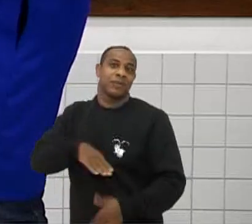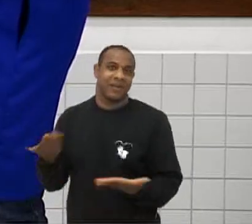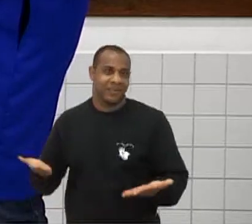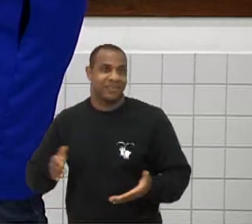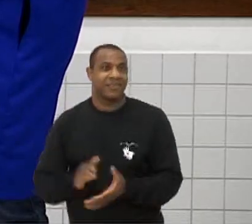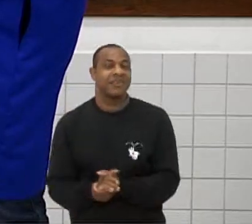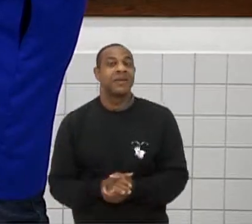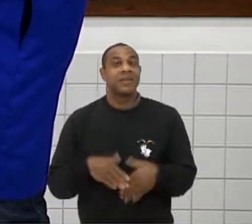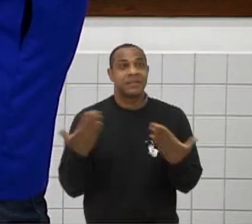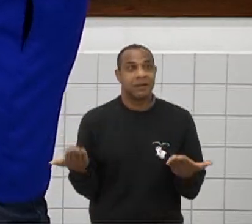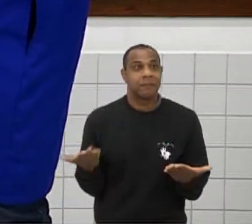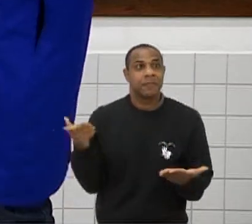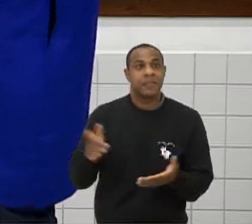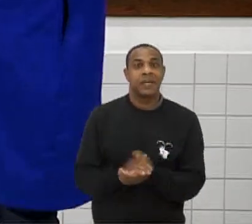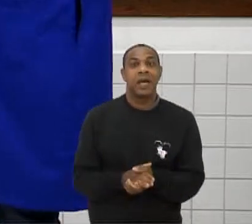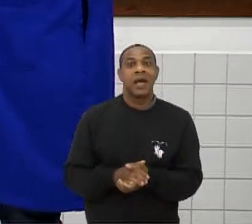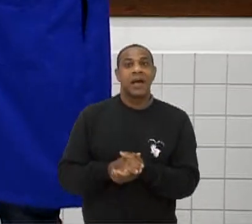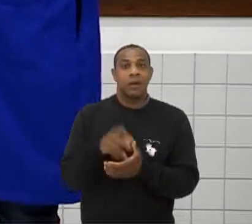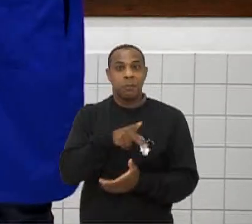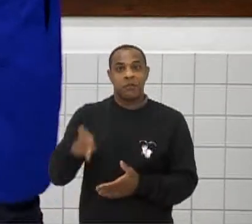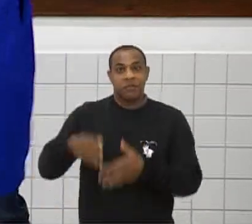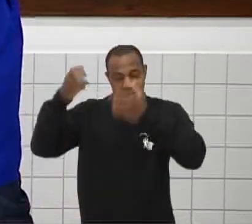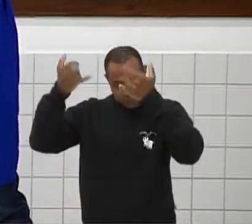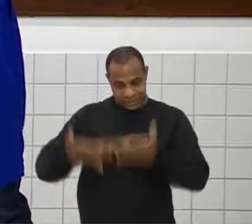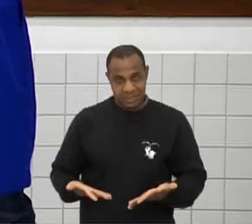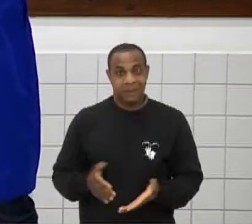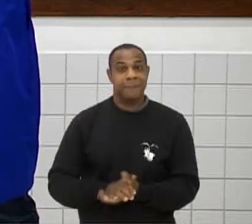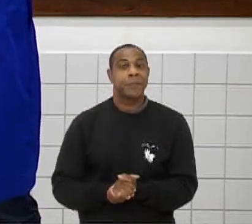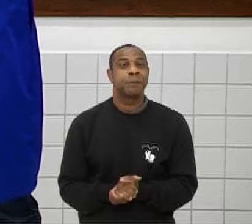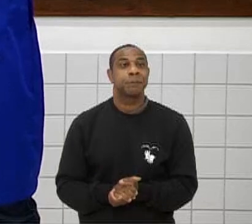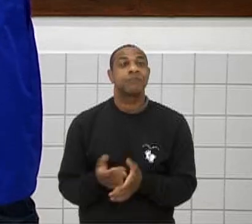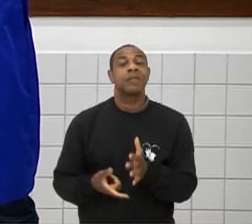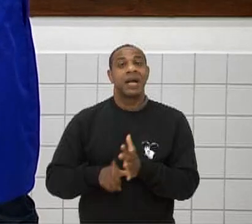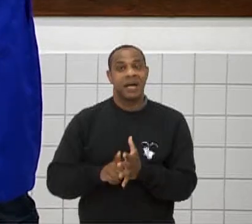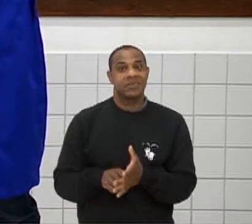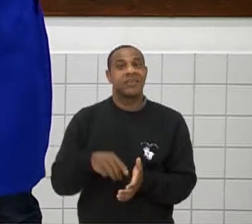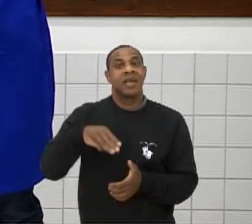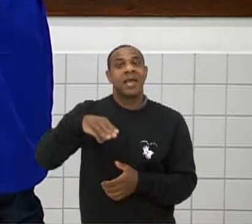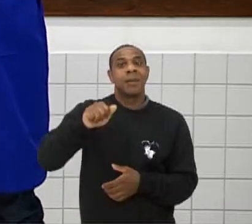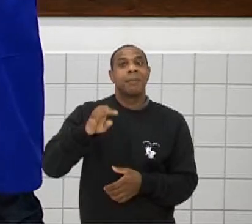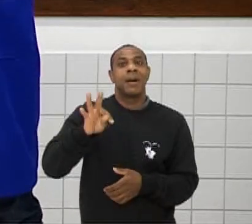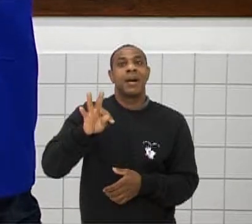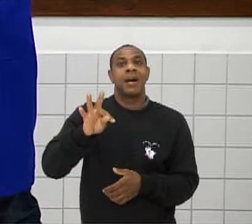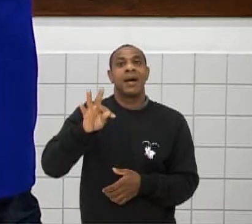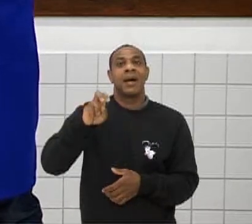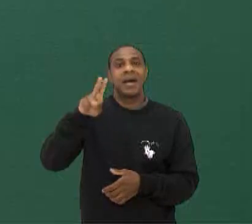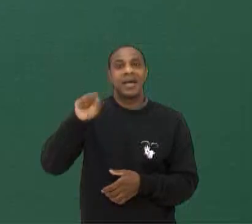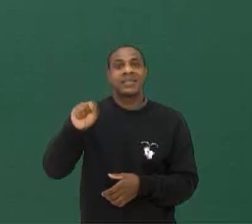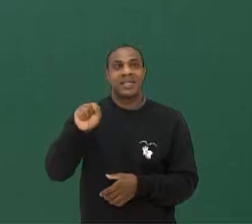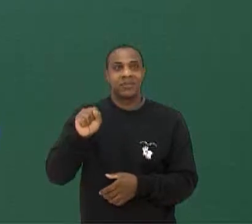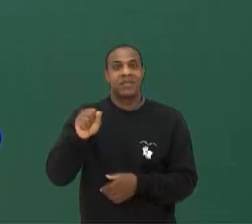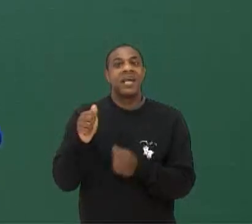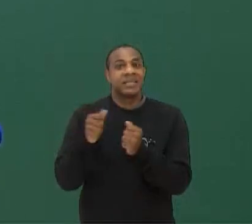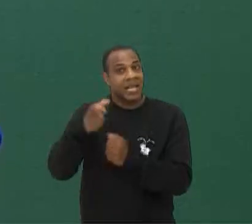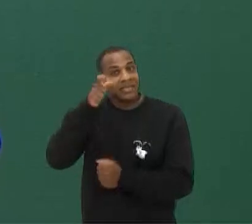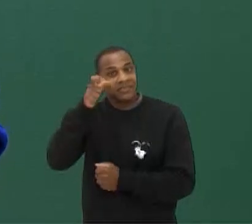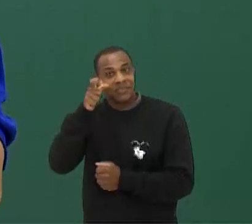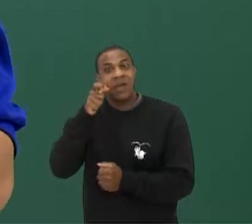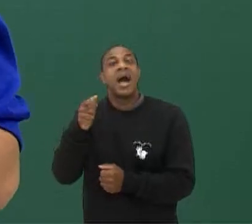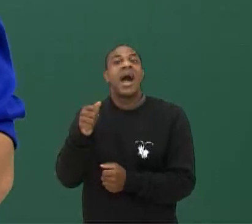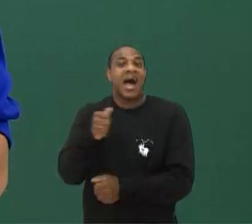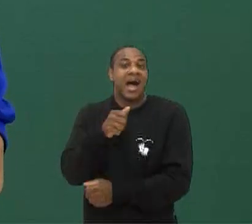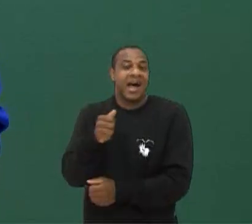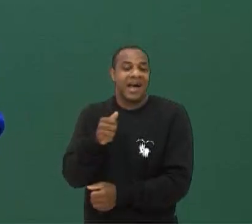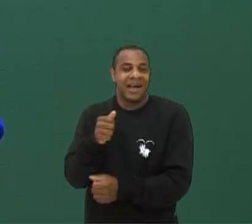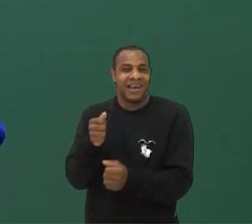Liberal do Porto, que o Marlon vai explicar aí para a gente. Antes, Matheus Arcanjo está assistindo a aula junto com a avó Cleonice.